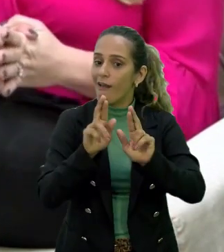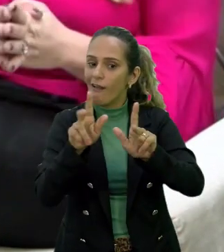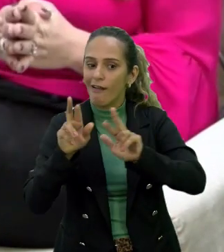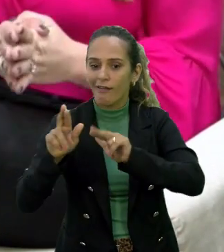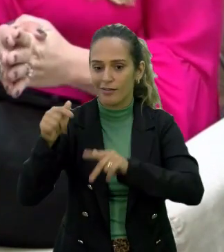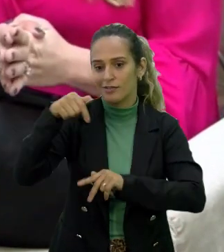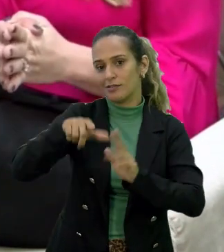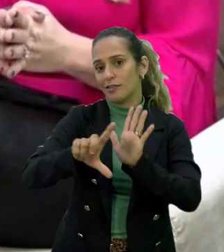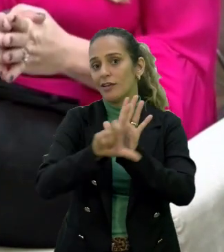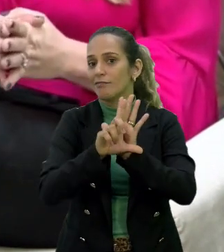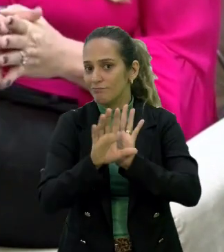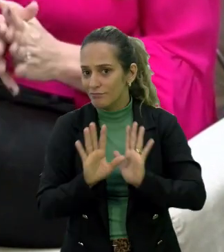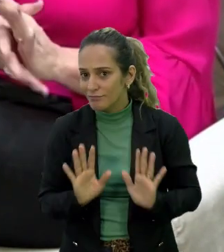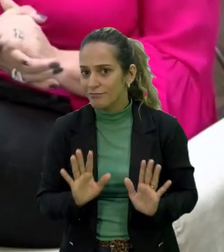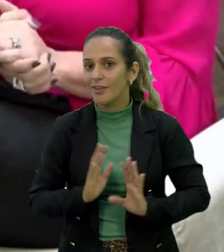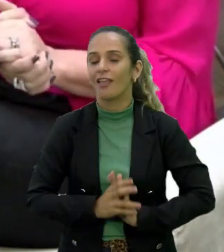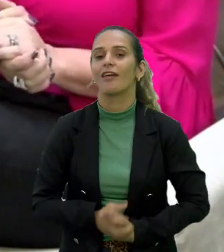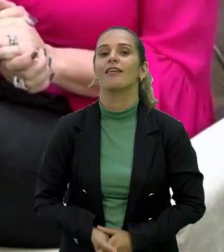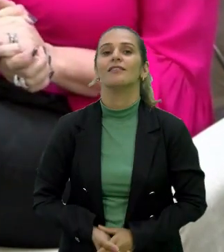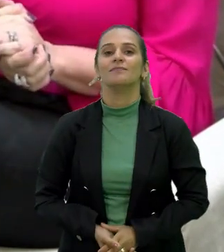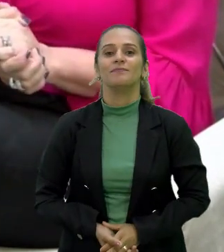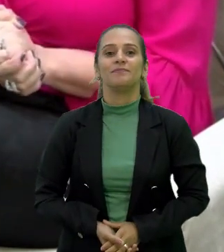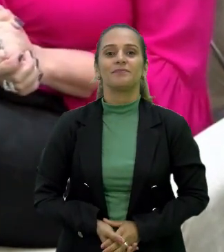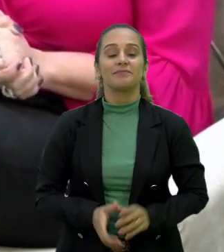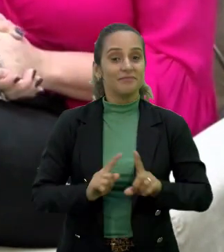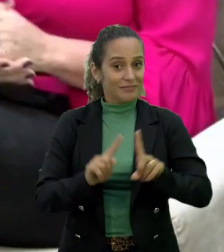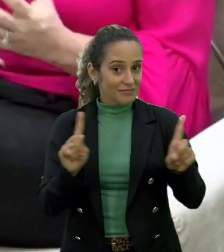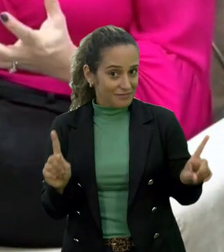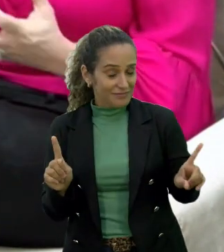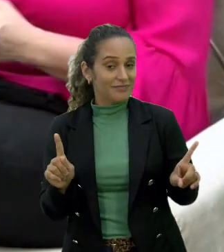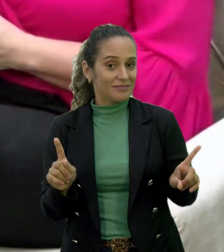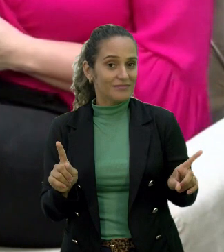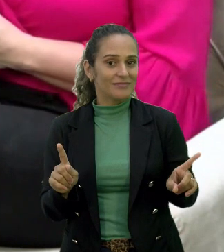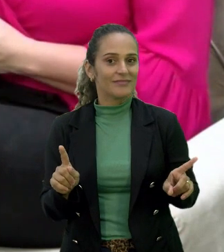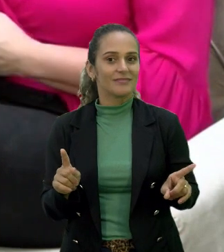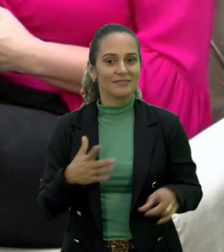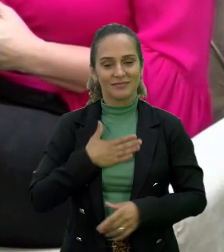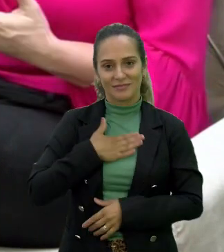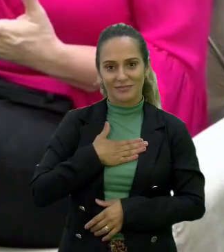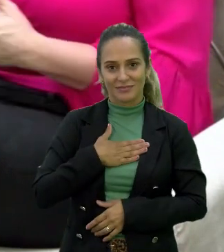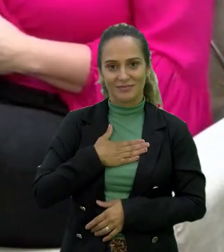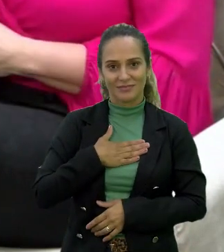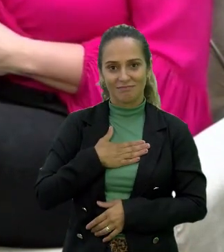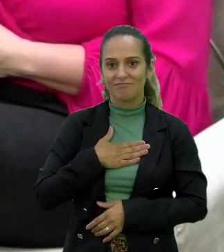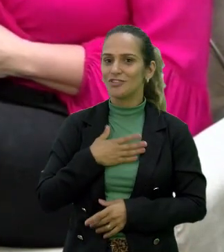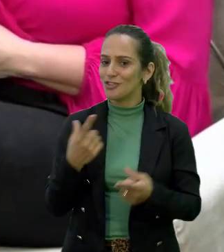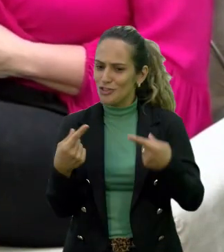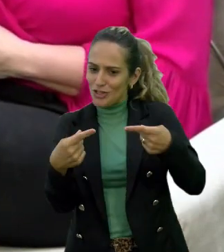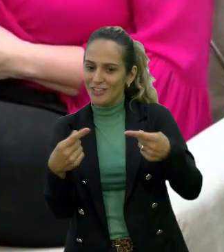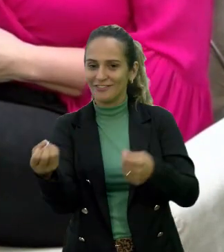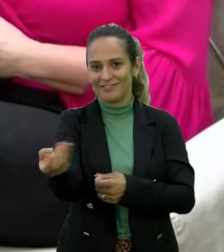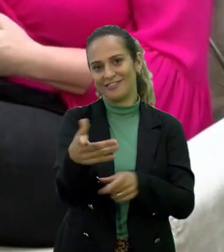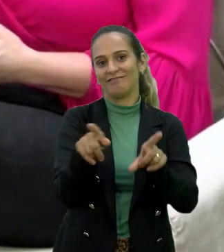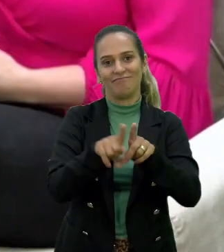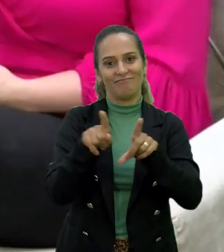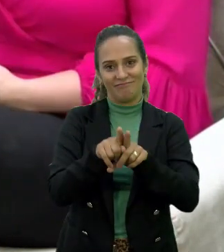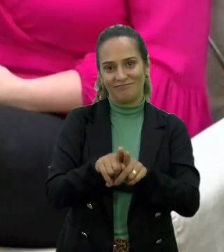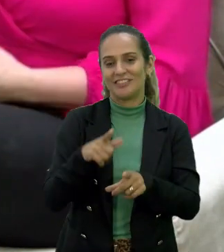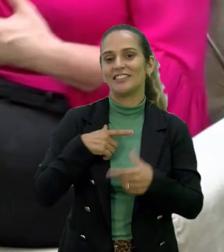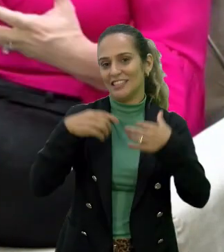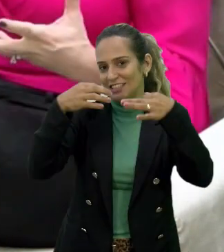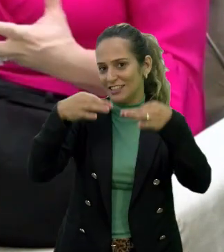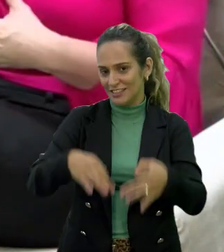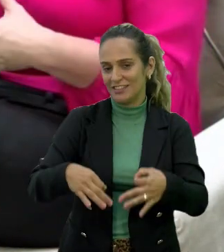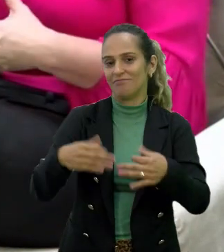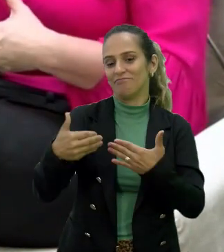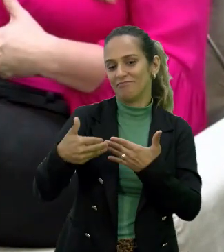bastante diferente aqui né do do atrativo mas é eu gosto muito de novos desafios e eu tenho certeza